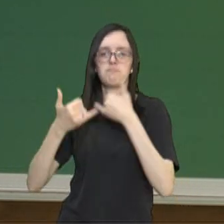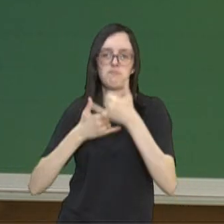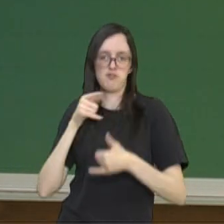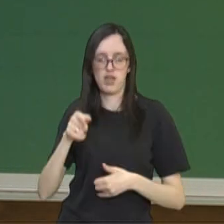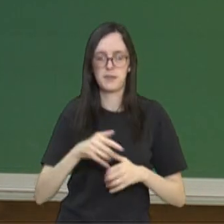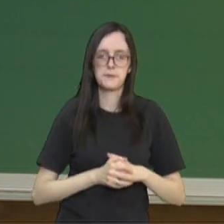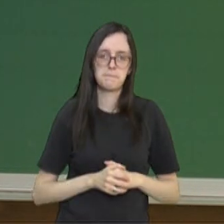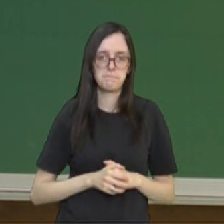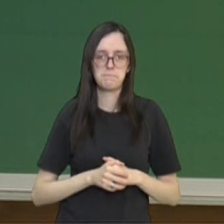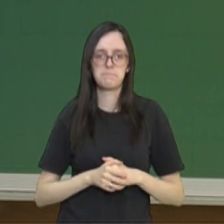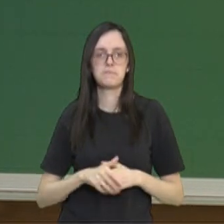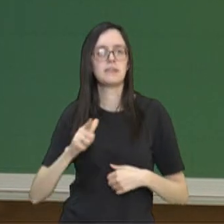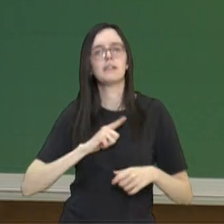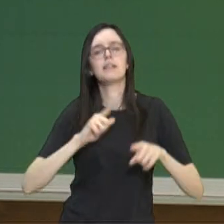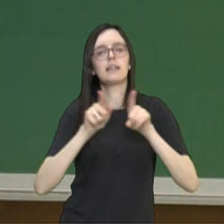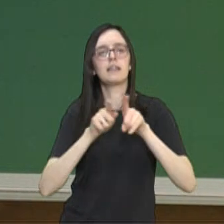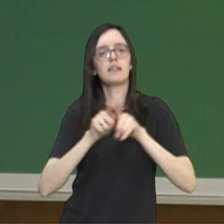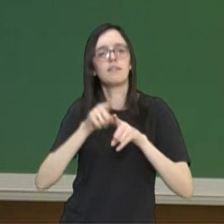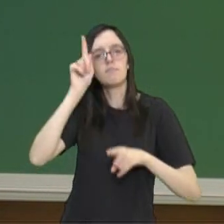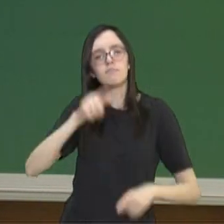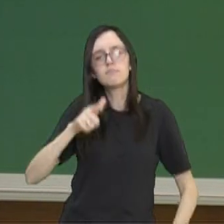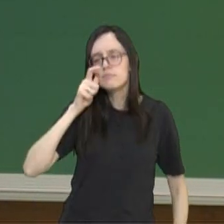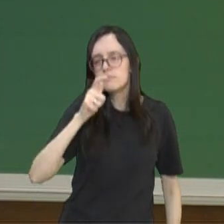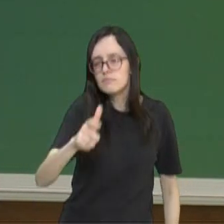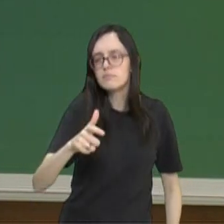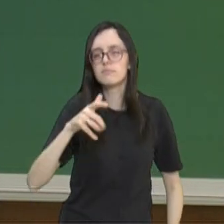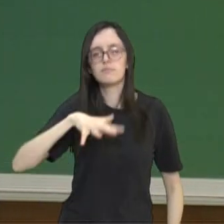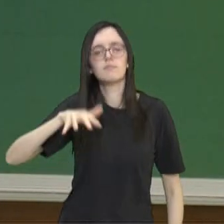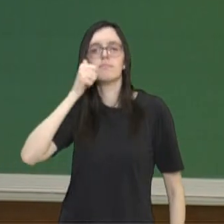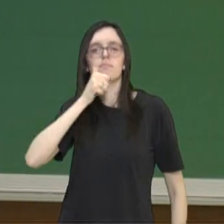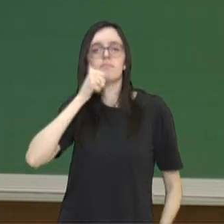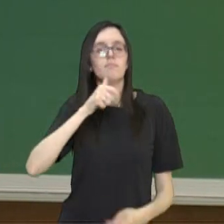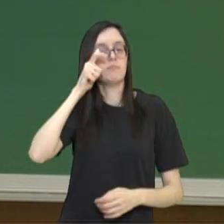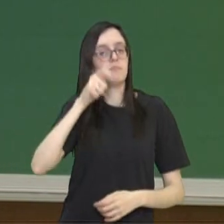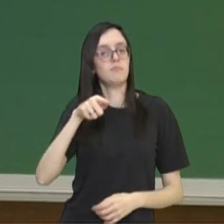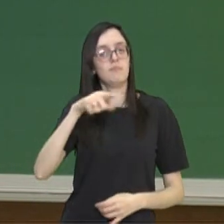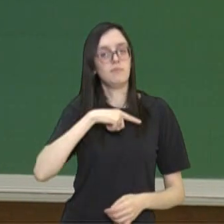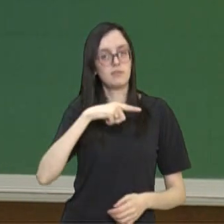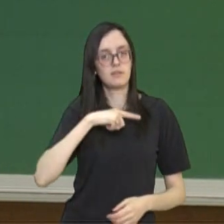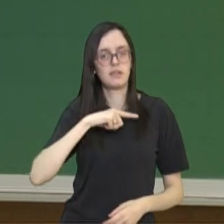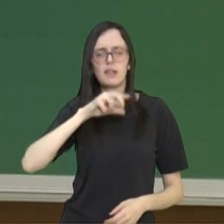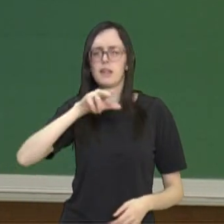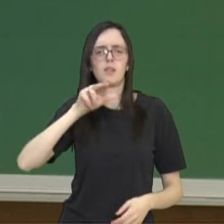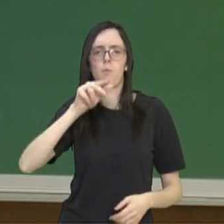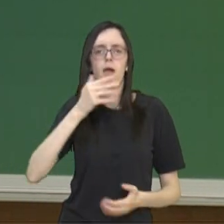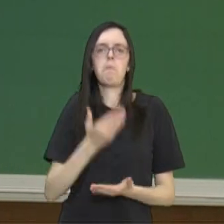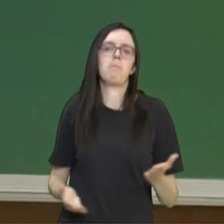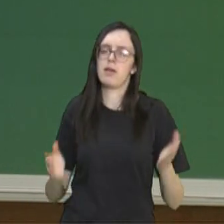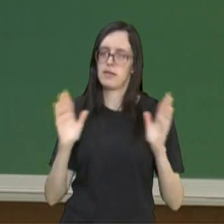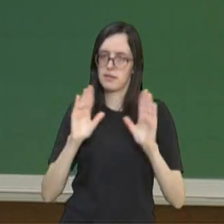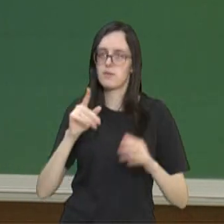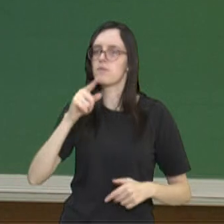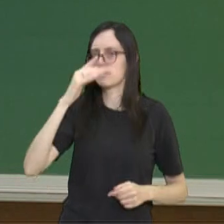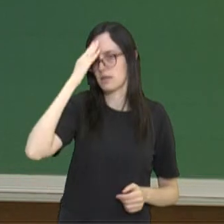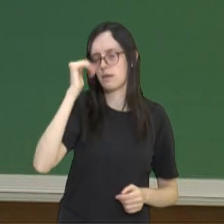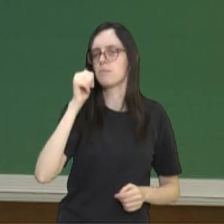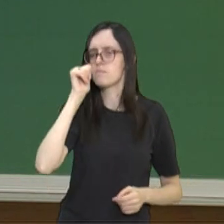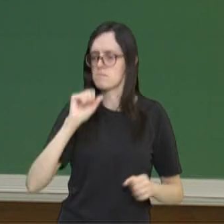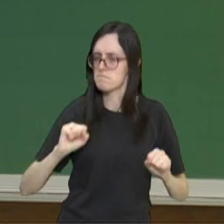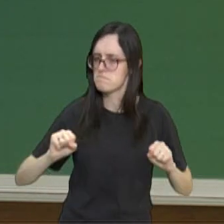pequeno os alunos já vão treinando com obstáculos, conduzindo a bola, mas como ele é um esporte bem popular, não